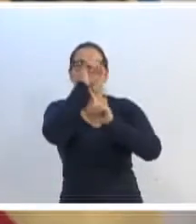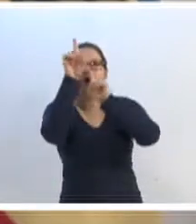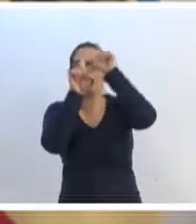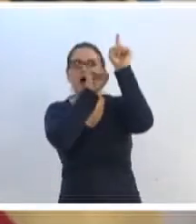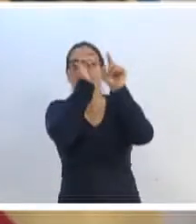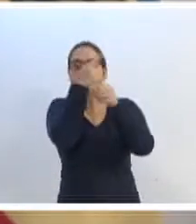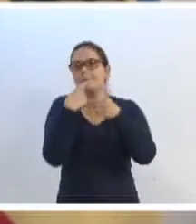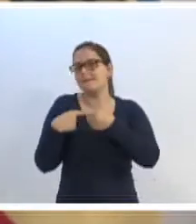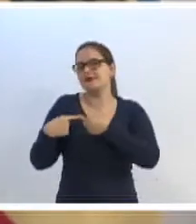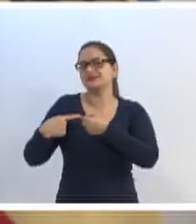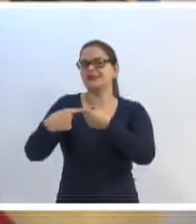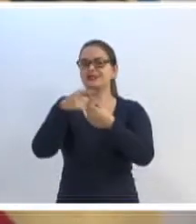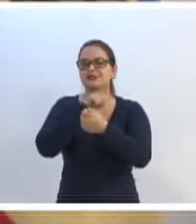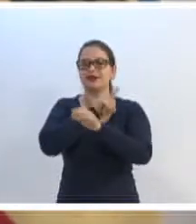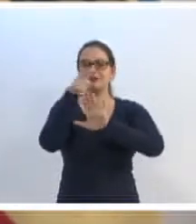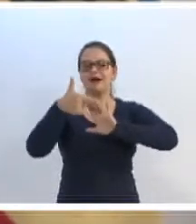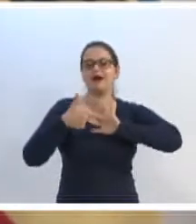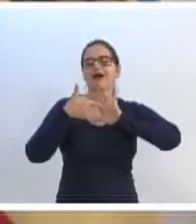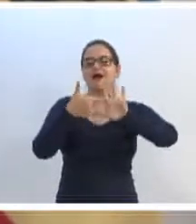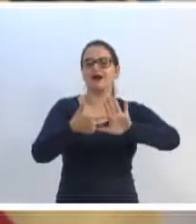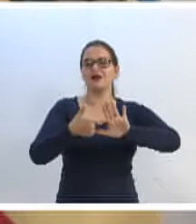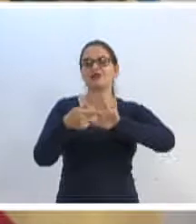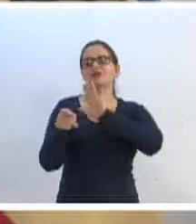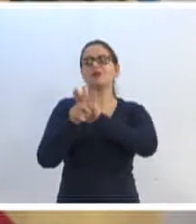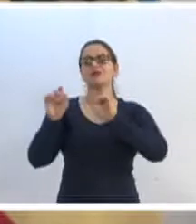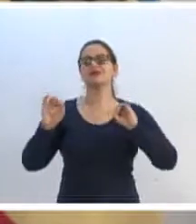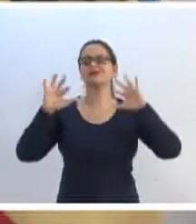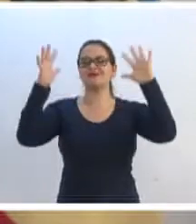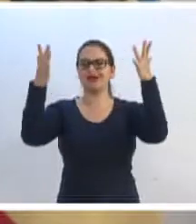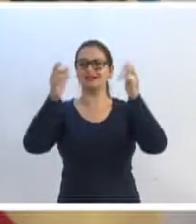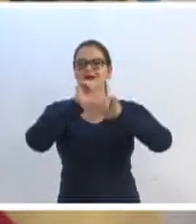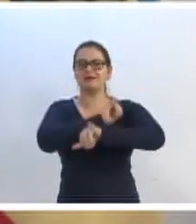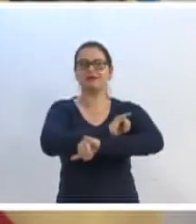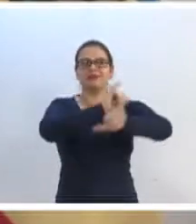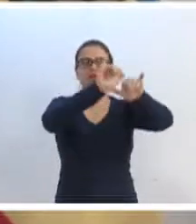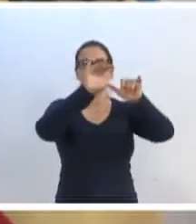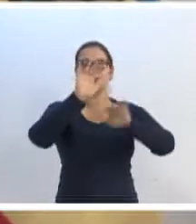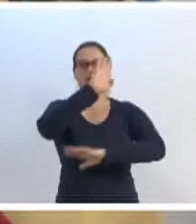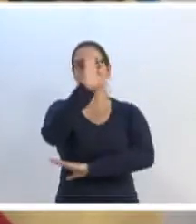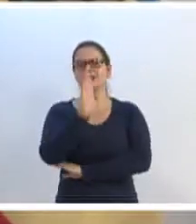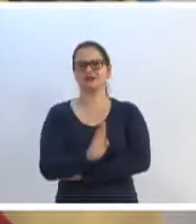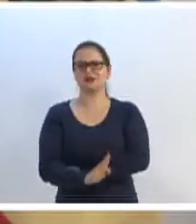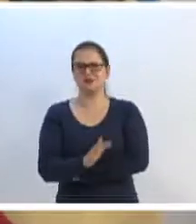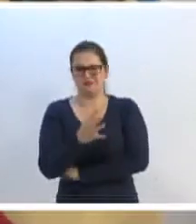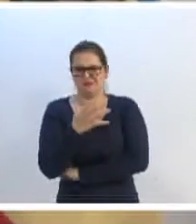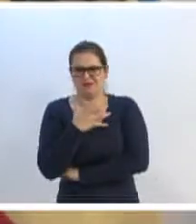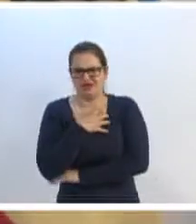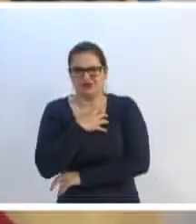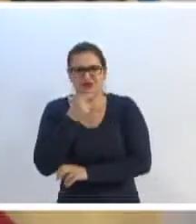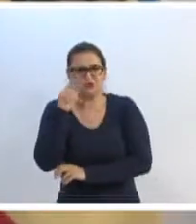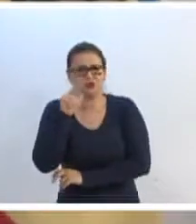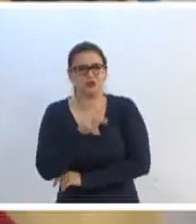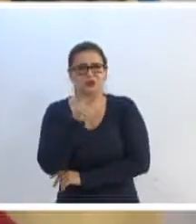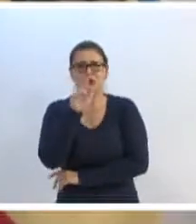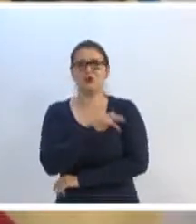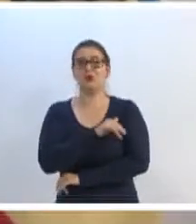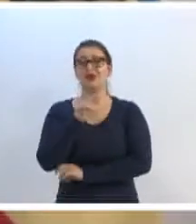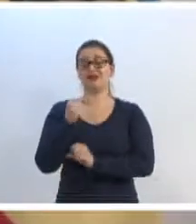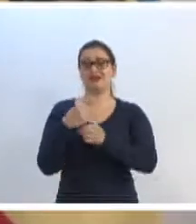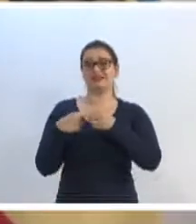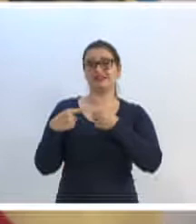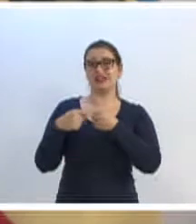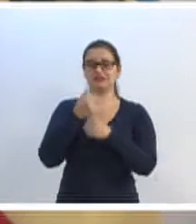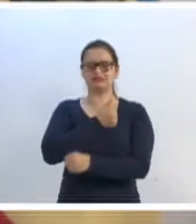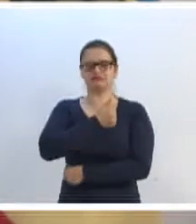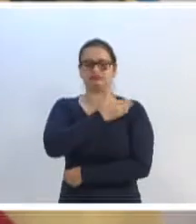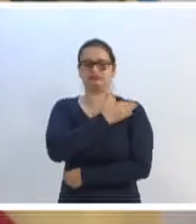cidade que vende essa imagem, principalmente pelas nossas festividades para o Brasil, e de forma alguma uma cidade que leve essa fama de